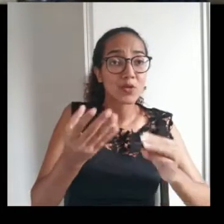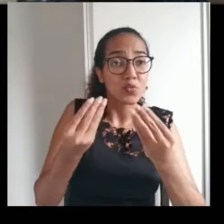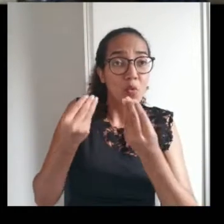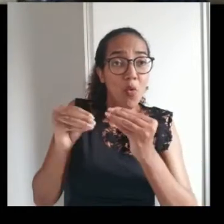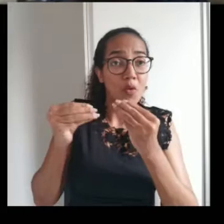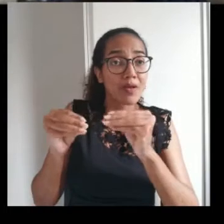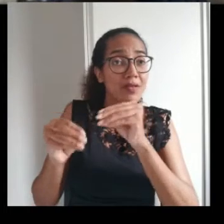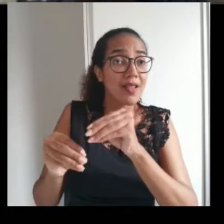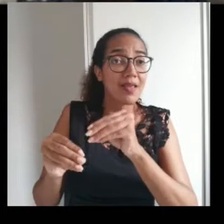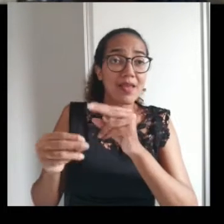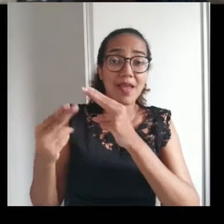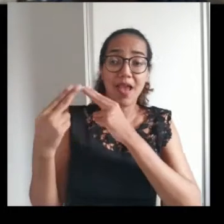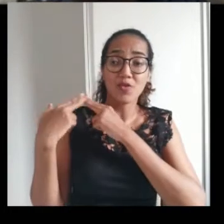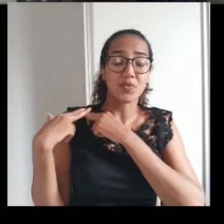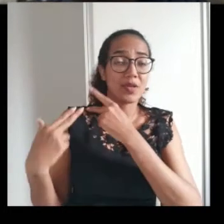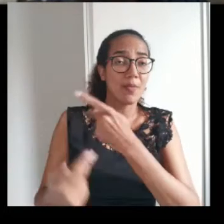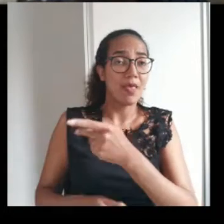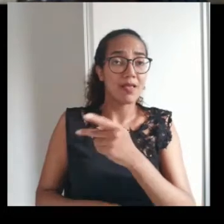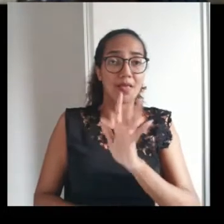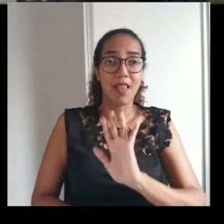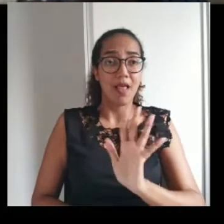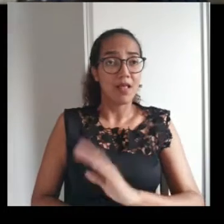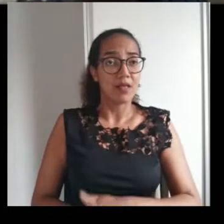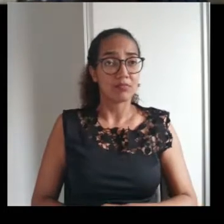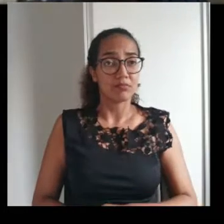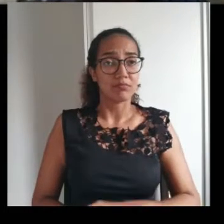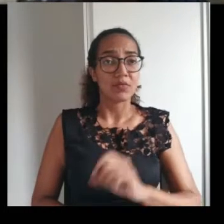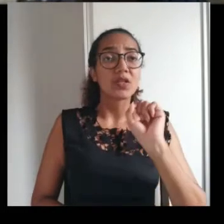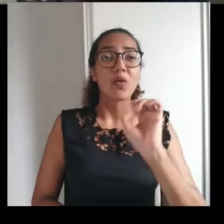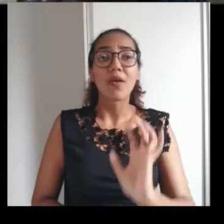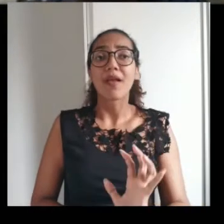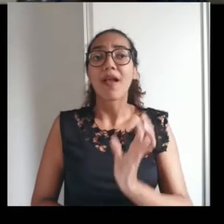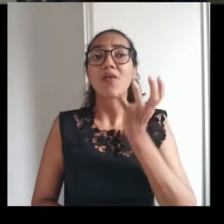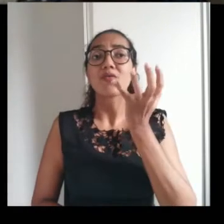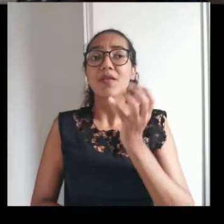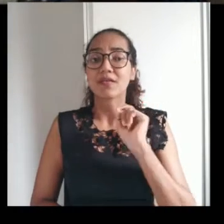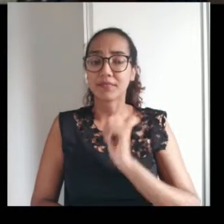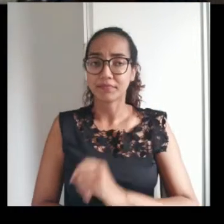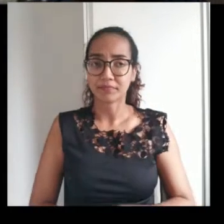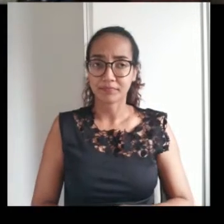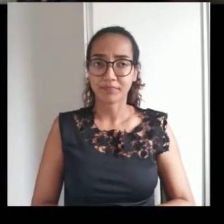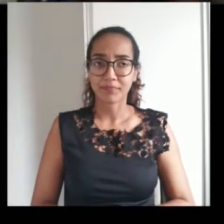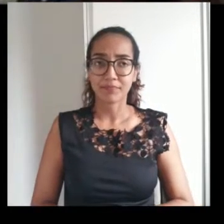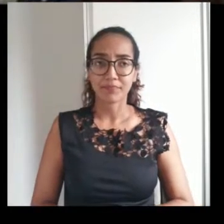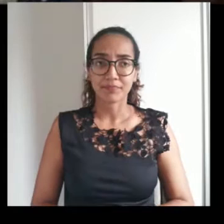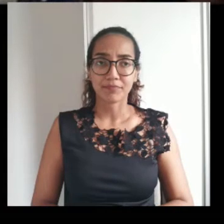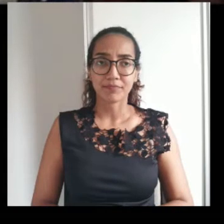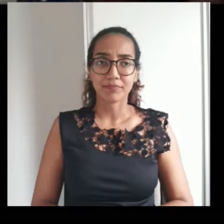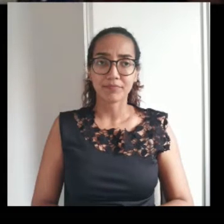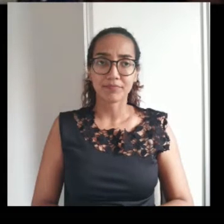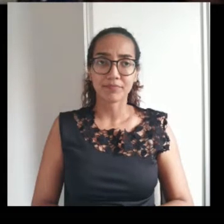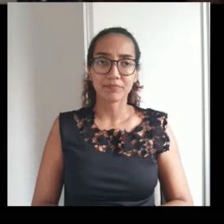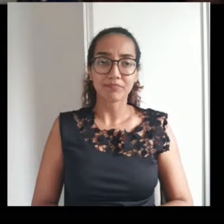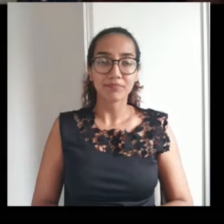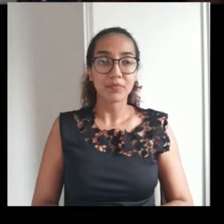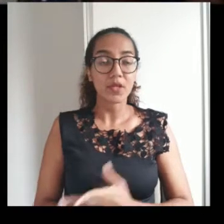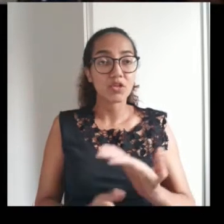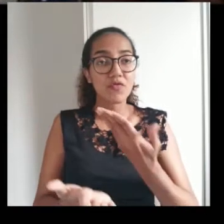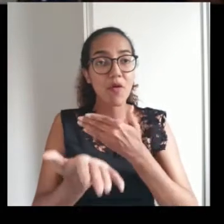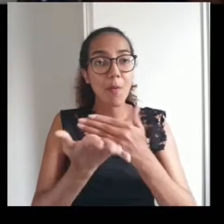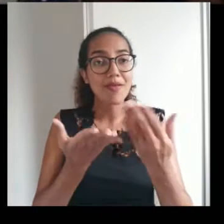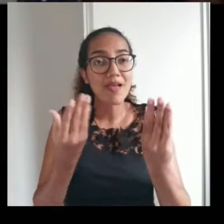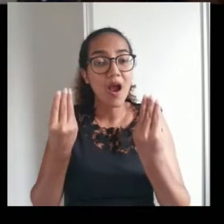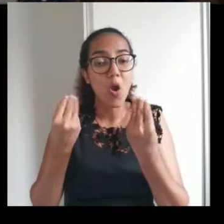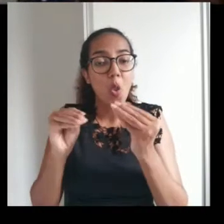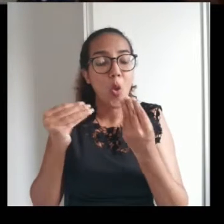responsabilidade dela. Então, o que é que acontece nesse caso daí? A gente vai começar a colocar métodos que